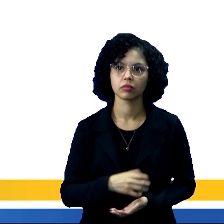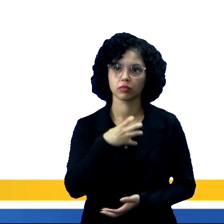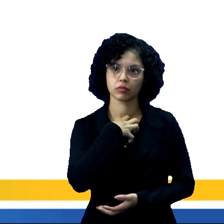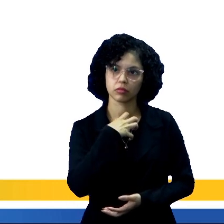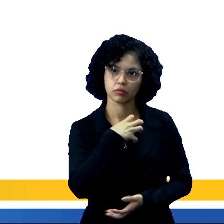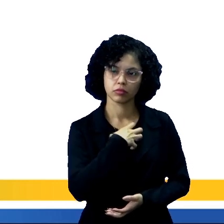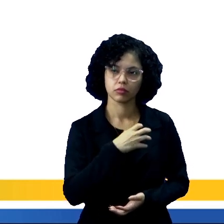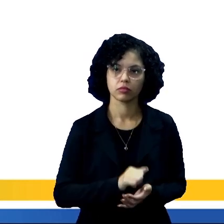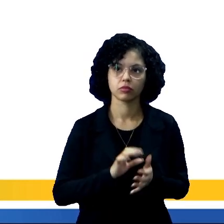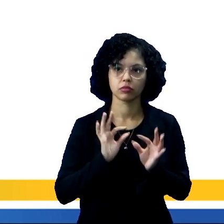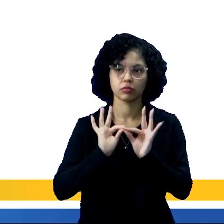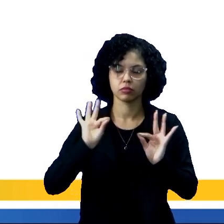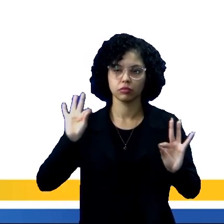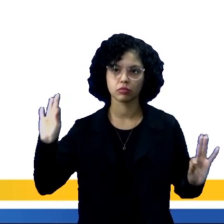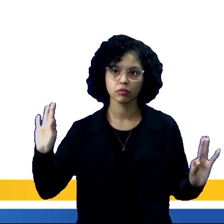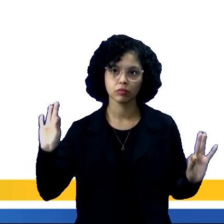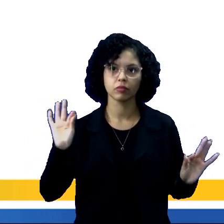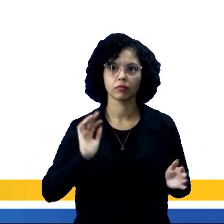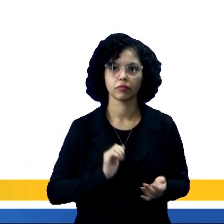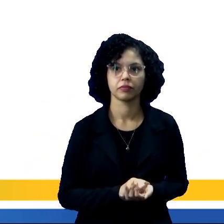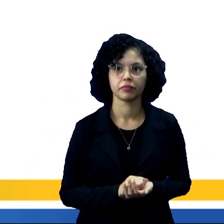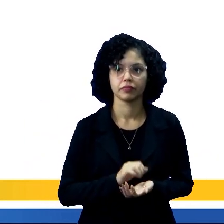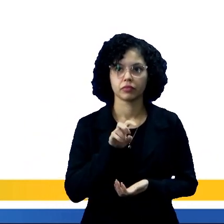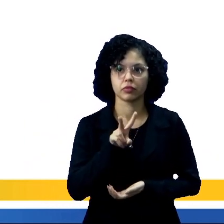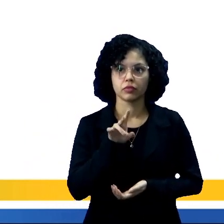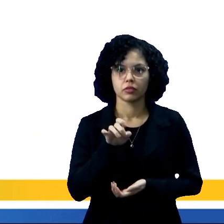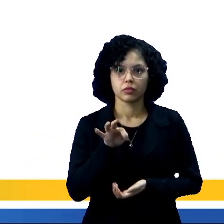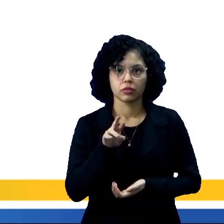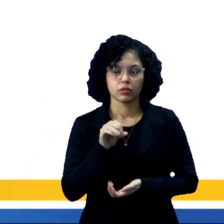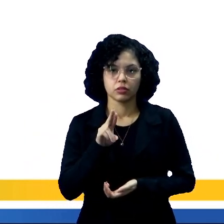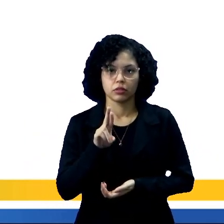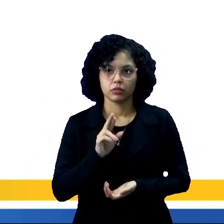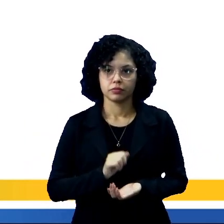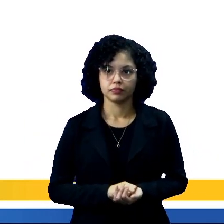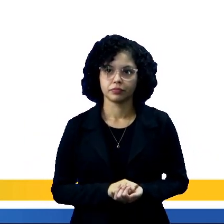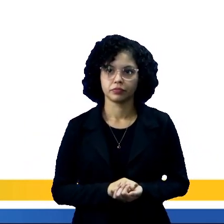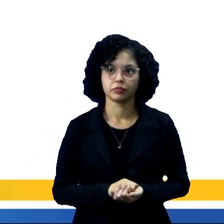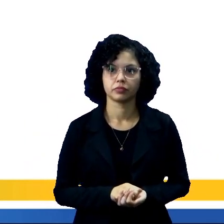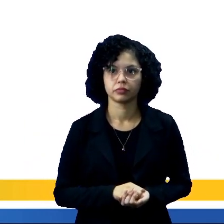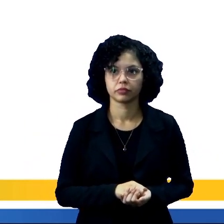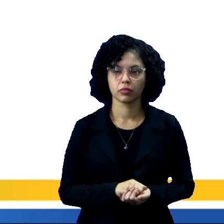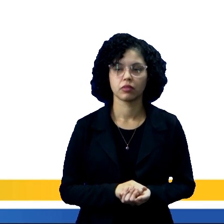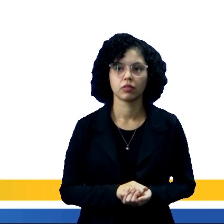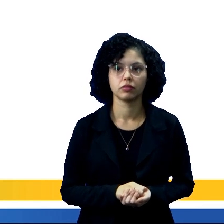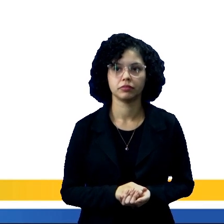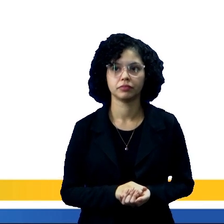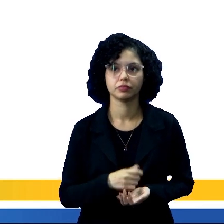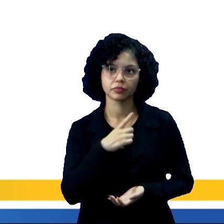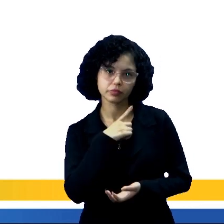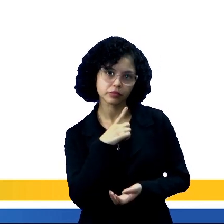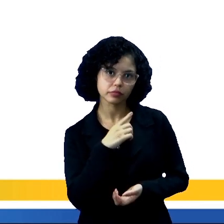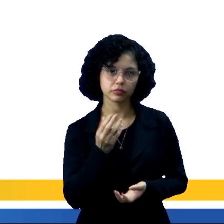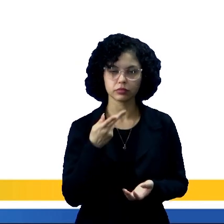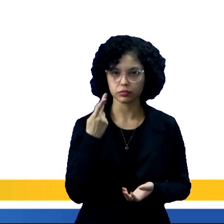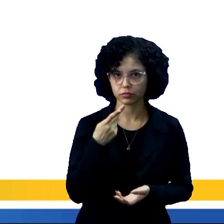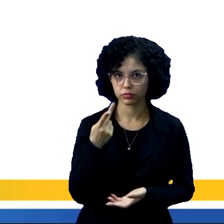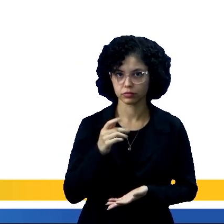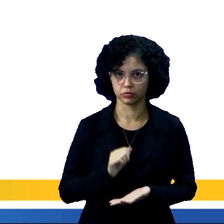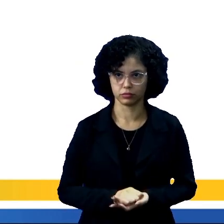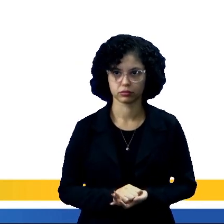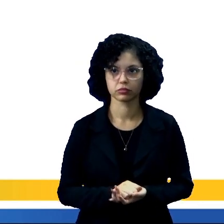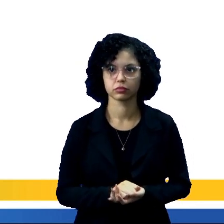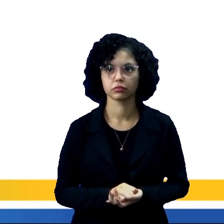direção, tá? Um sentido e um comprimento. O vetor, que é o que a gente vai falar, tudo